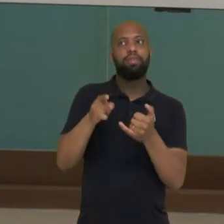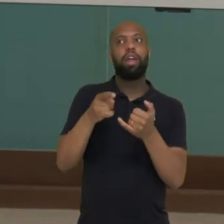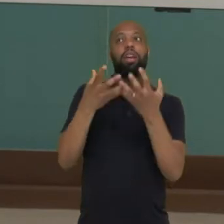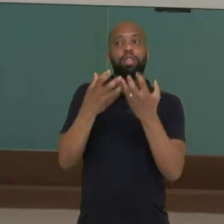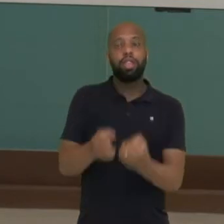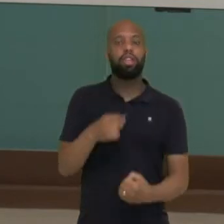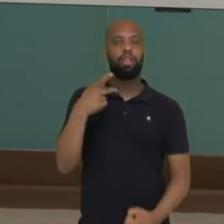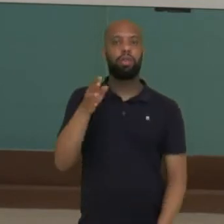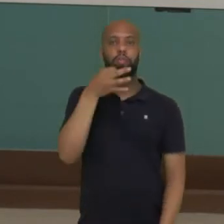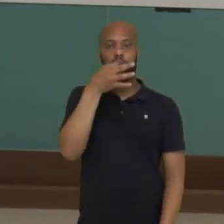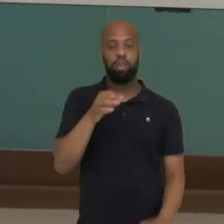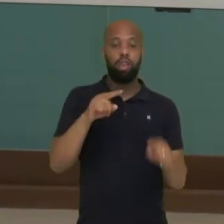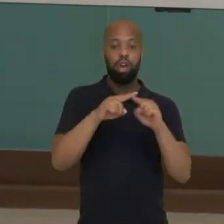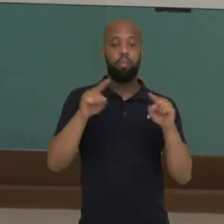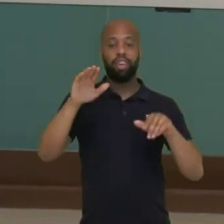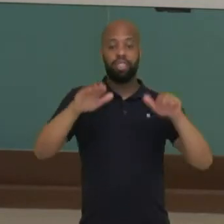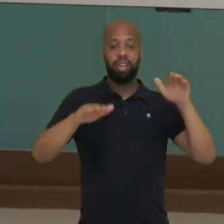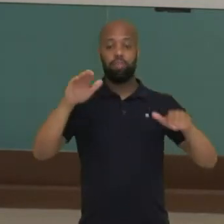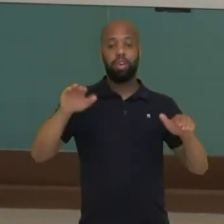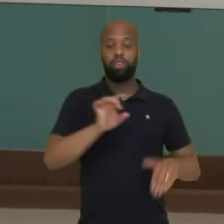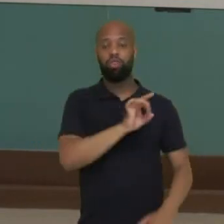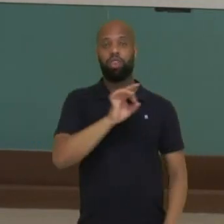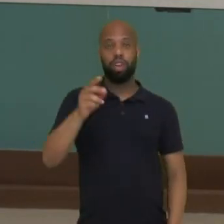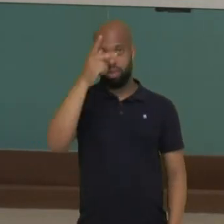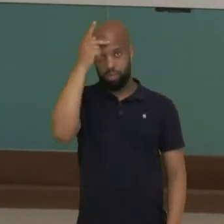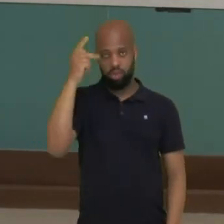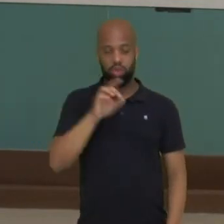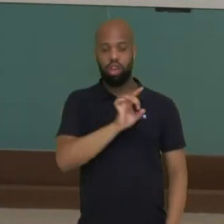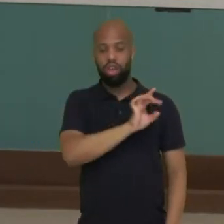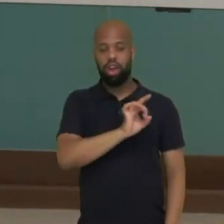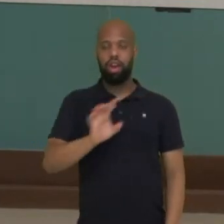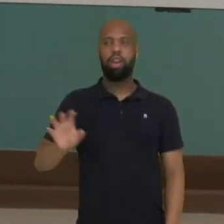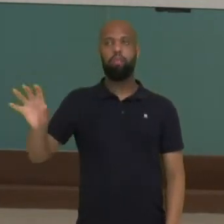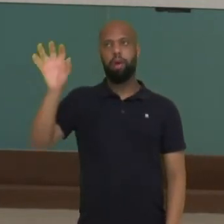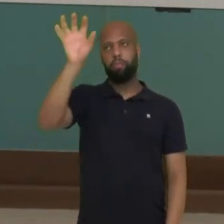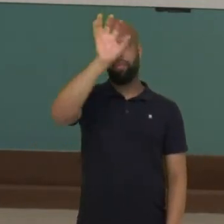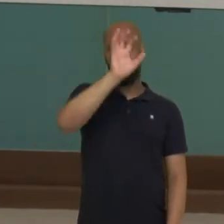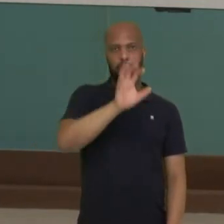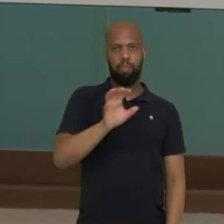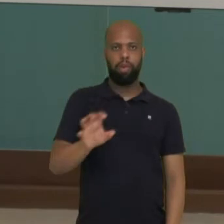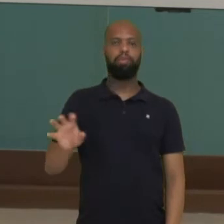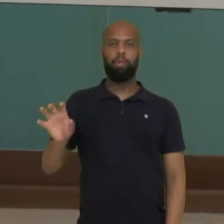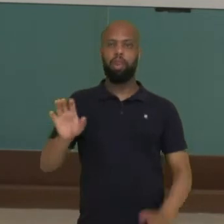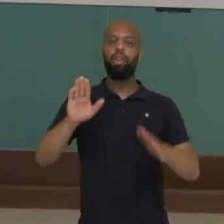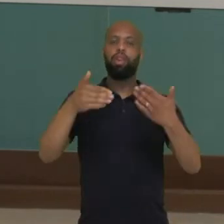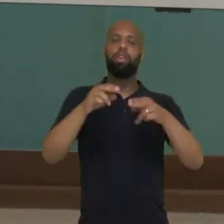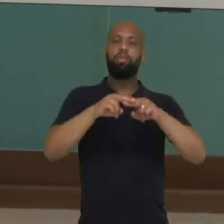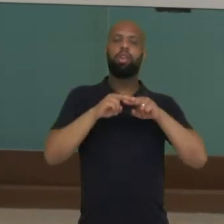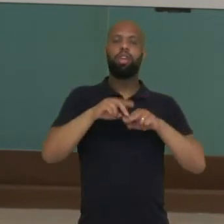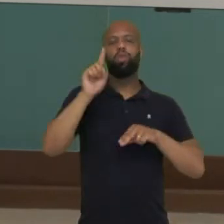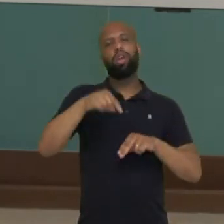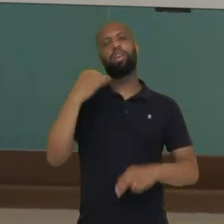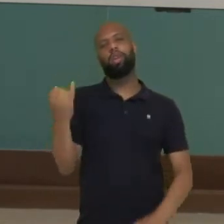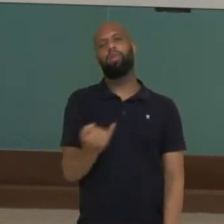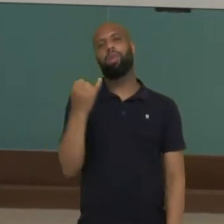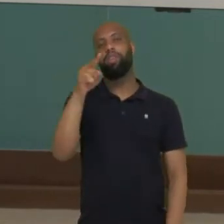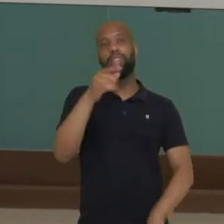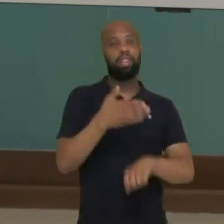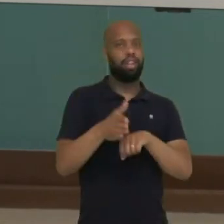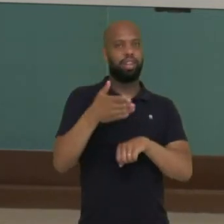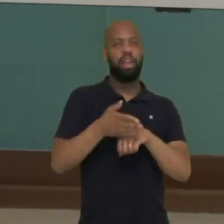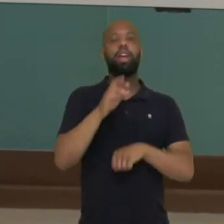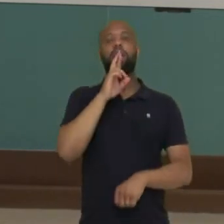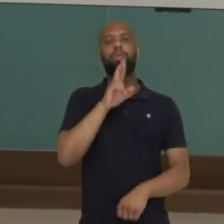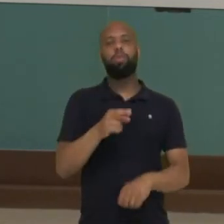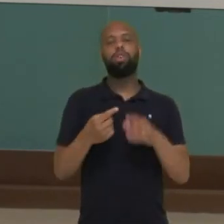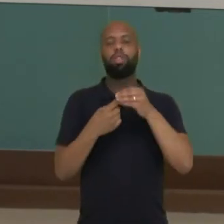depende muito de cada pessoa, de cada região do nosso lindo estado. Por isso, então, aqui o importante era o exercício. Espero que vocês tenham